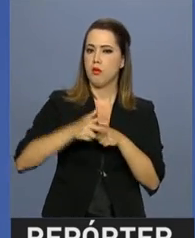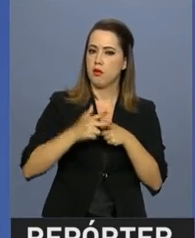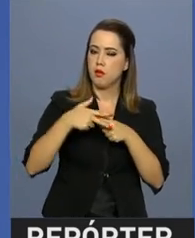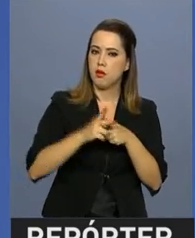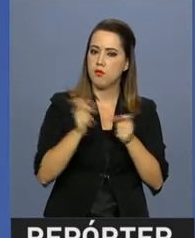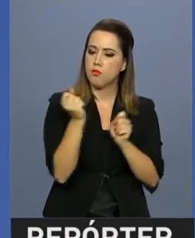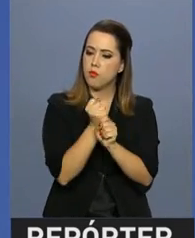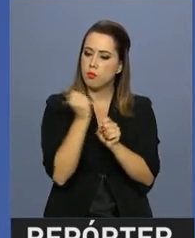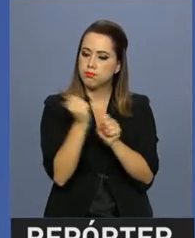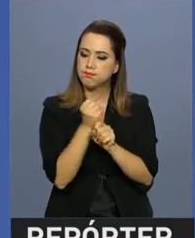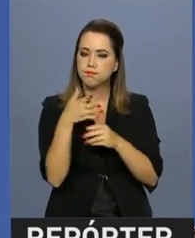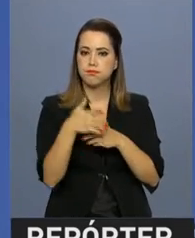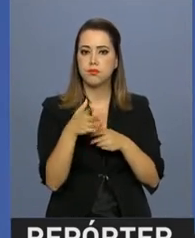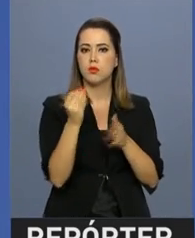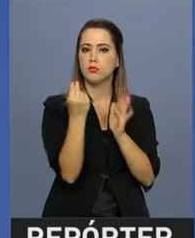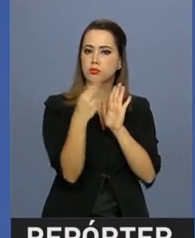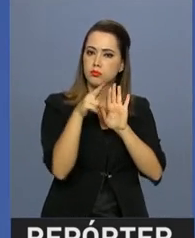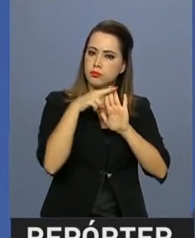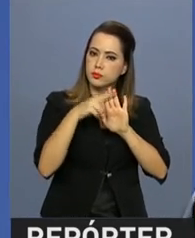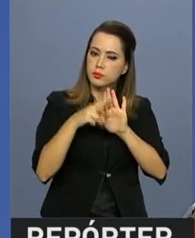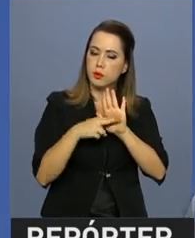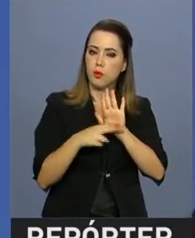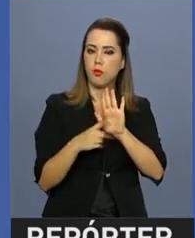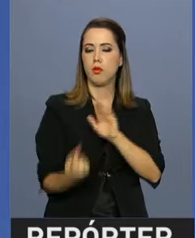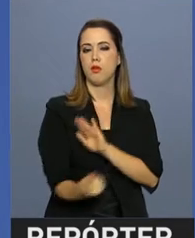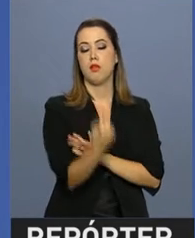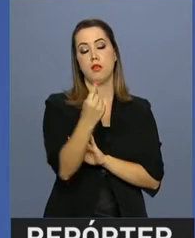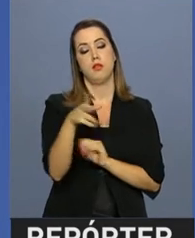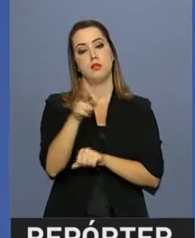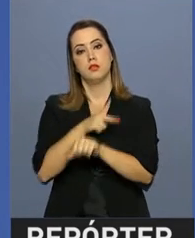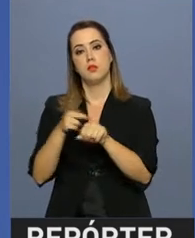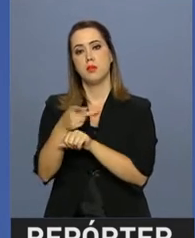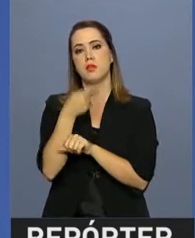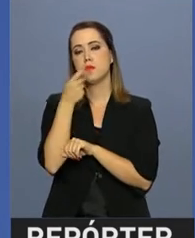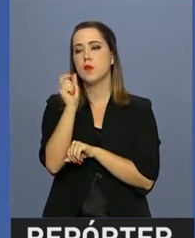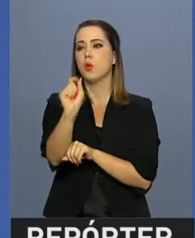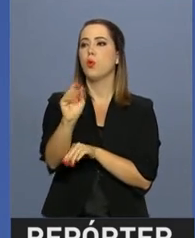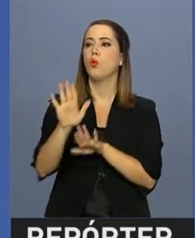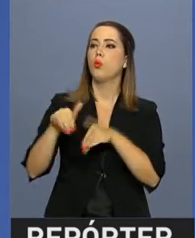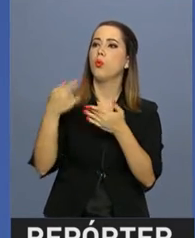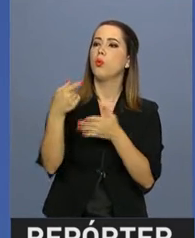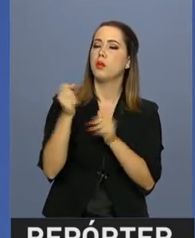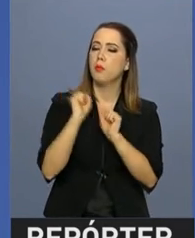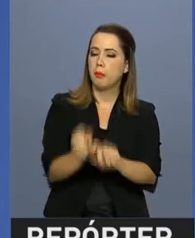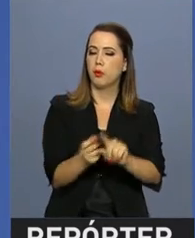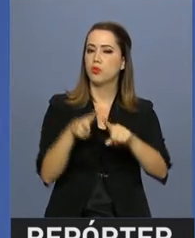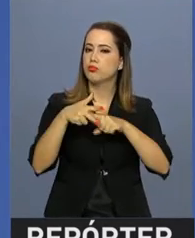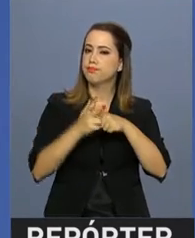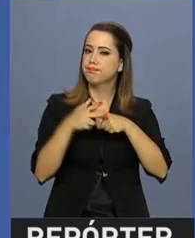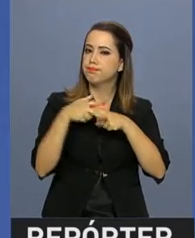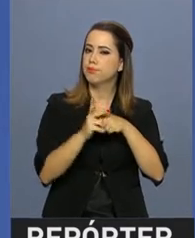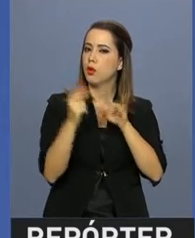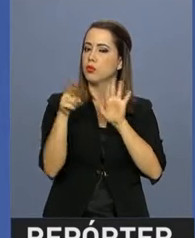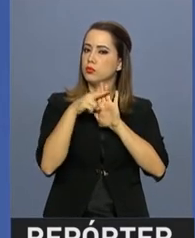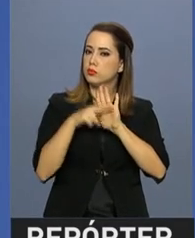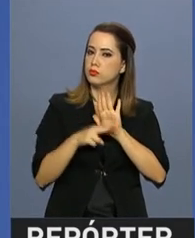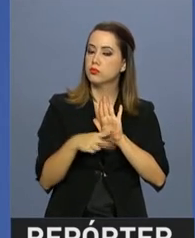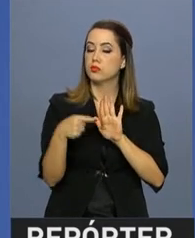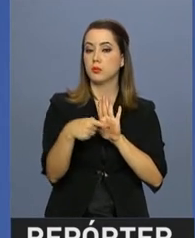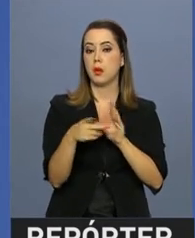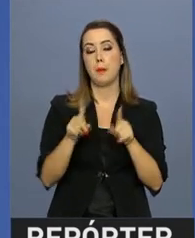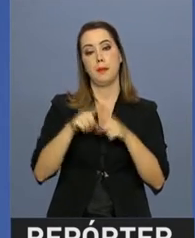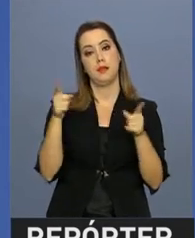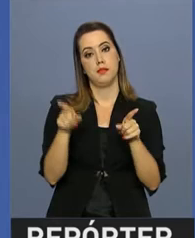estruturais e outra, que aí cada país então indicou que tipo de reformas pretende fazer. Por outro